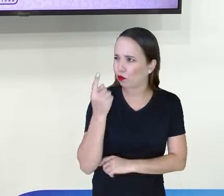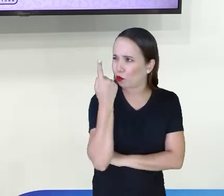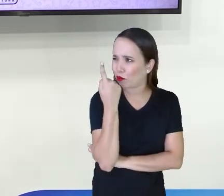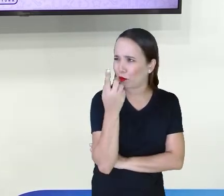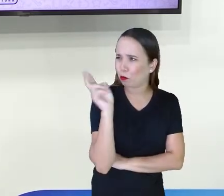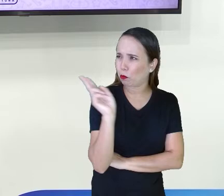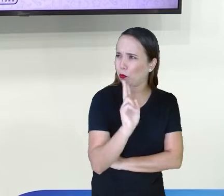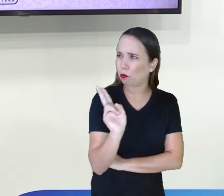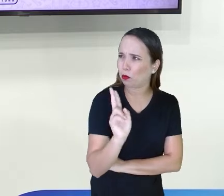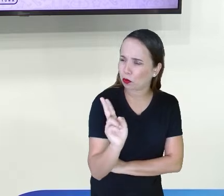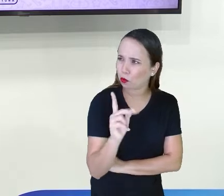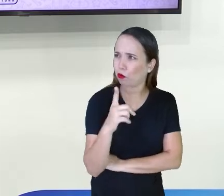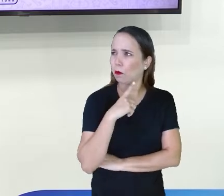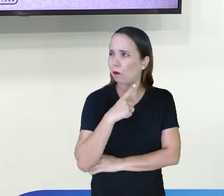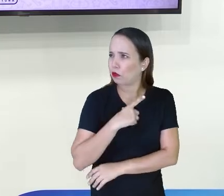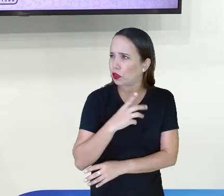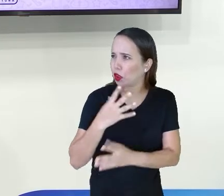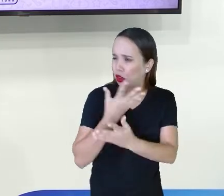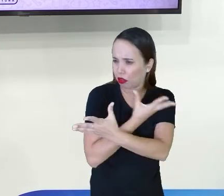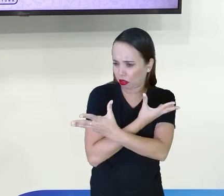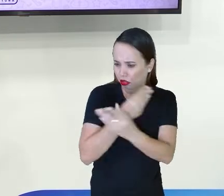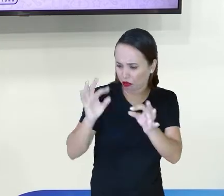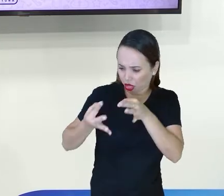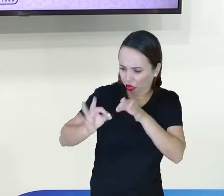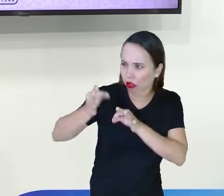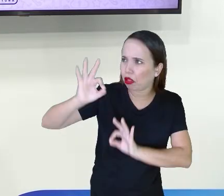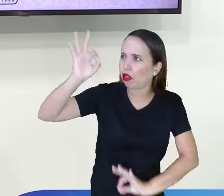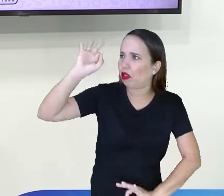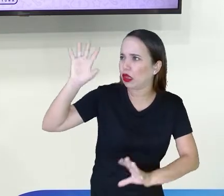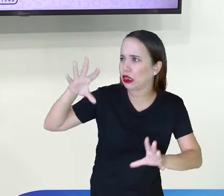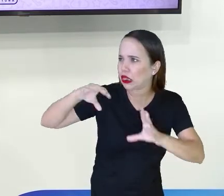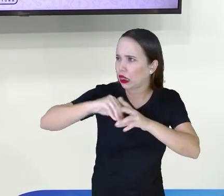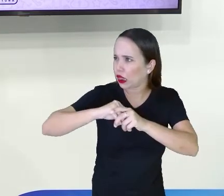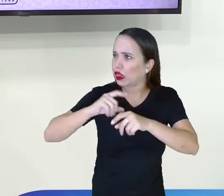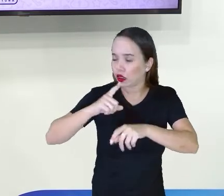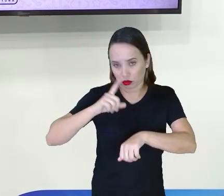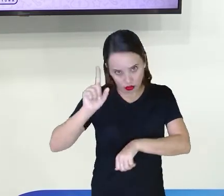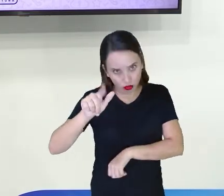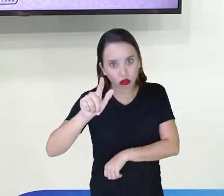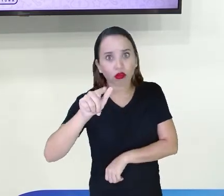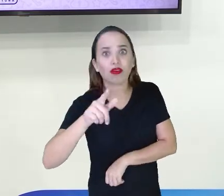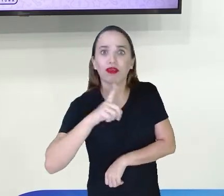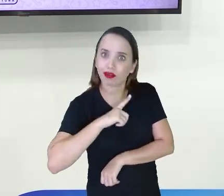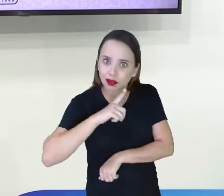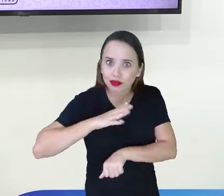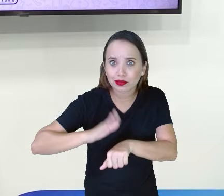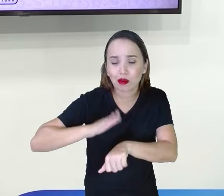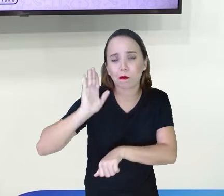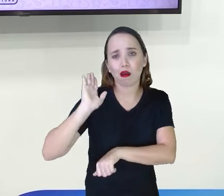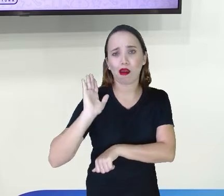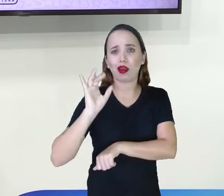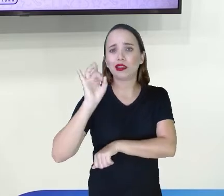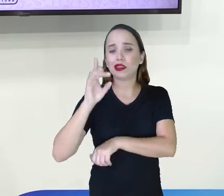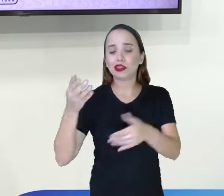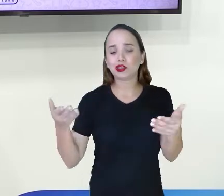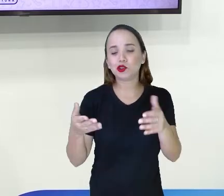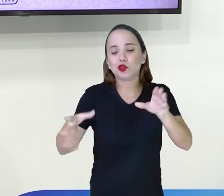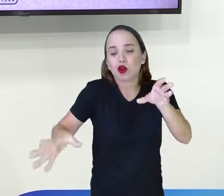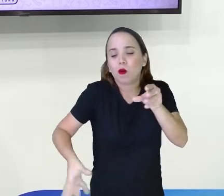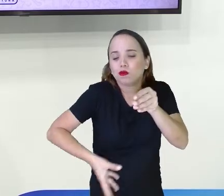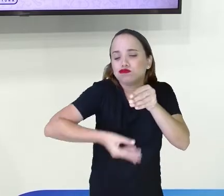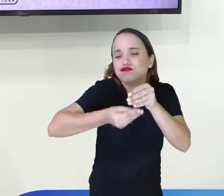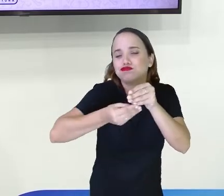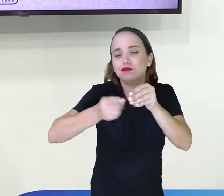nada, geometria. A senhora já falou um monte de coisa. E tem muito mais. Eu só estou resumindo para